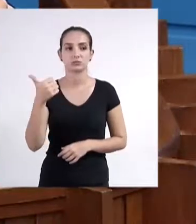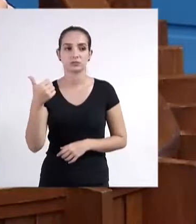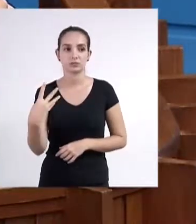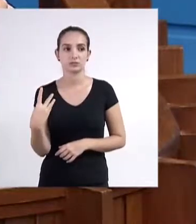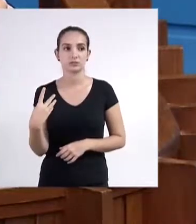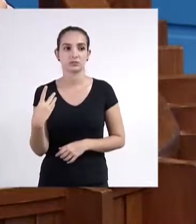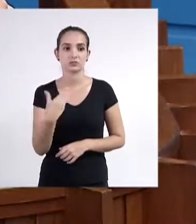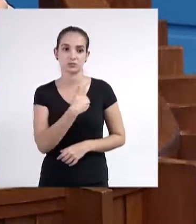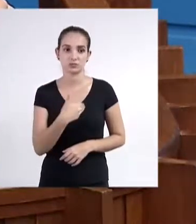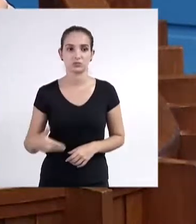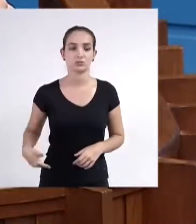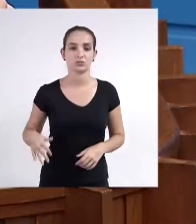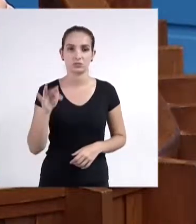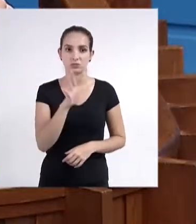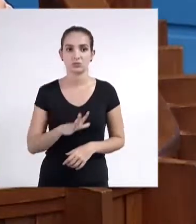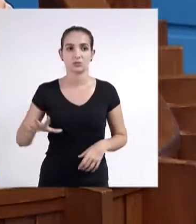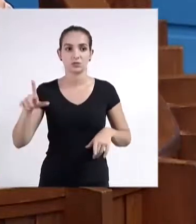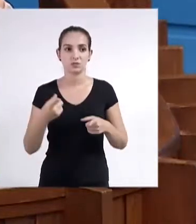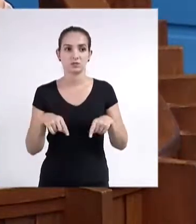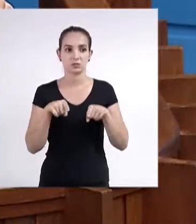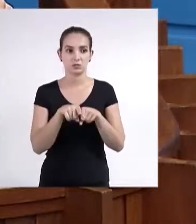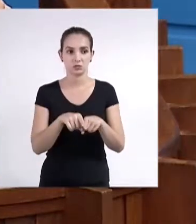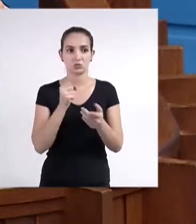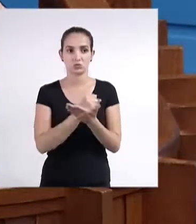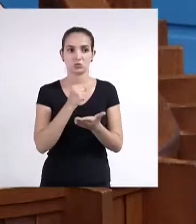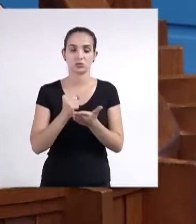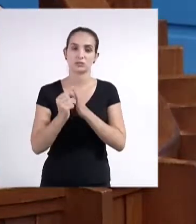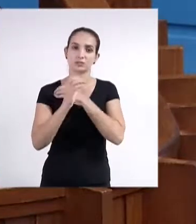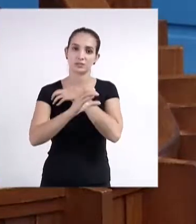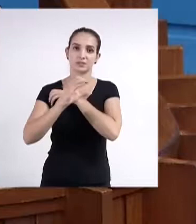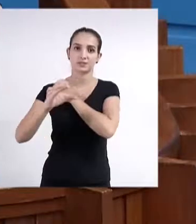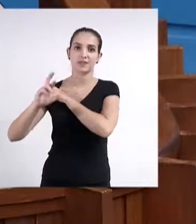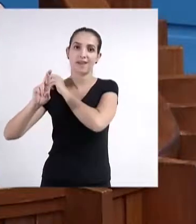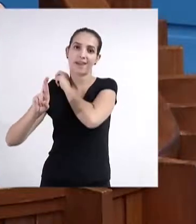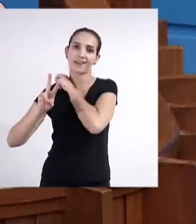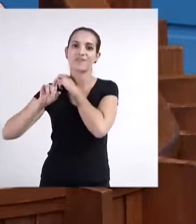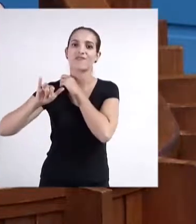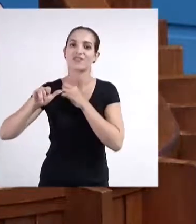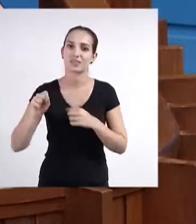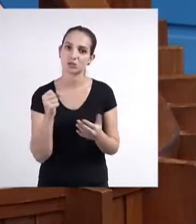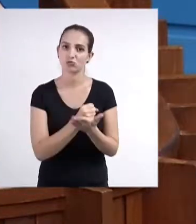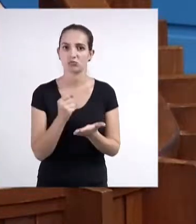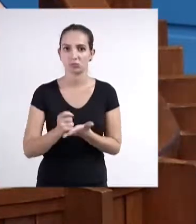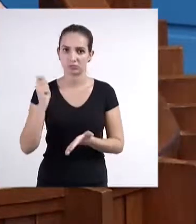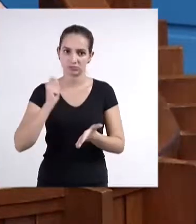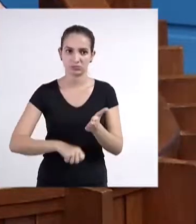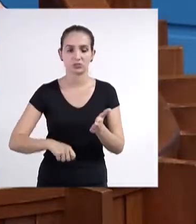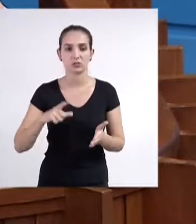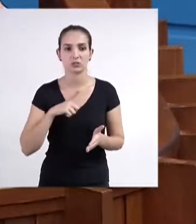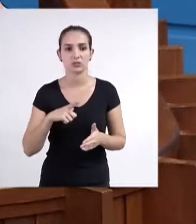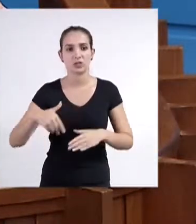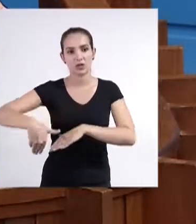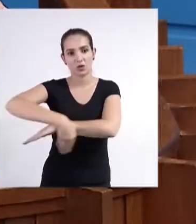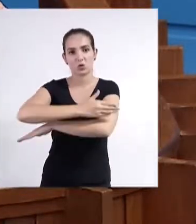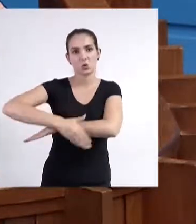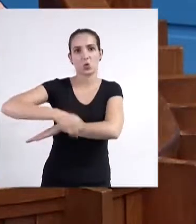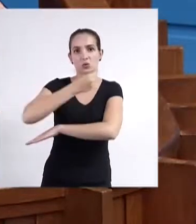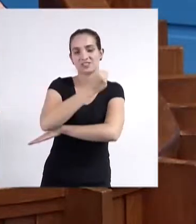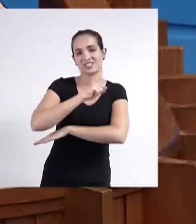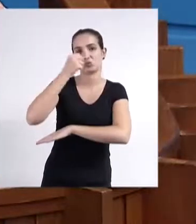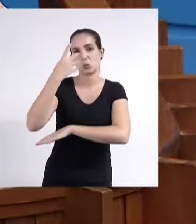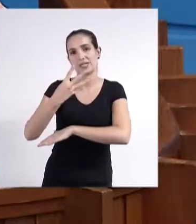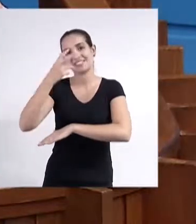federal firmou com a CCR-MS Vias o contrato de concessão para a exploração do trecho de 845